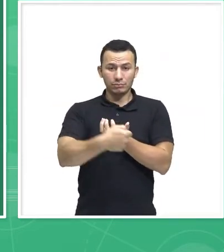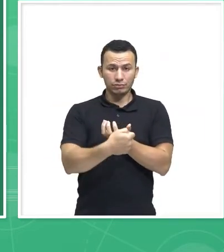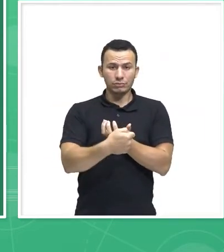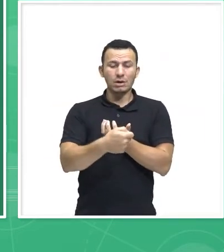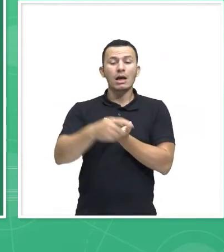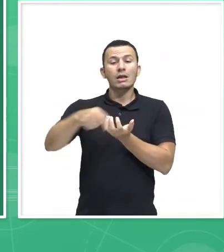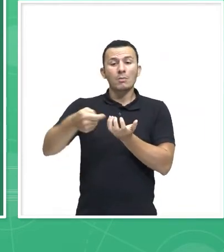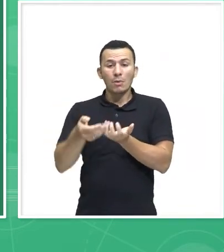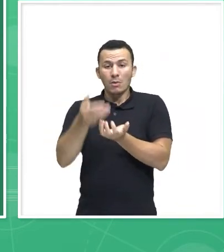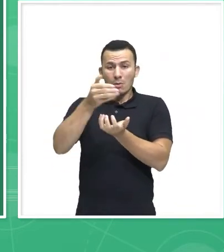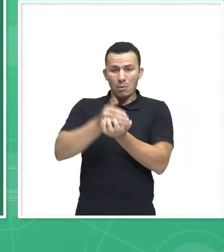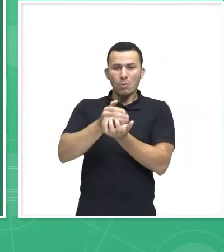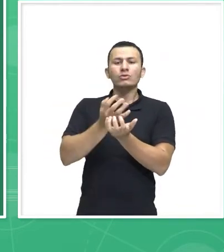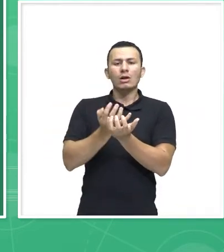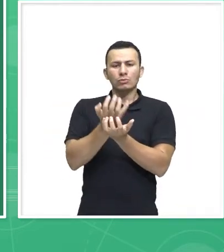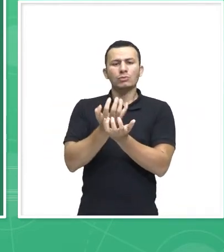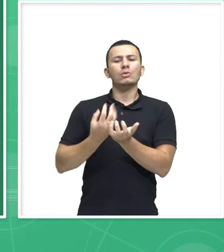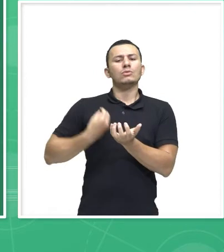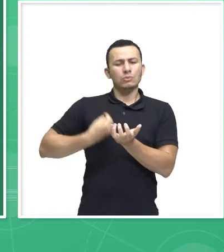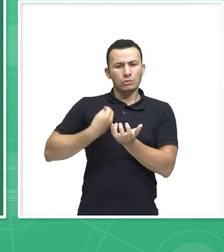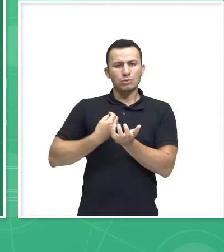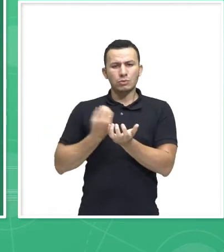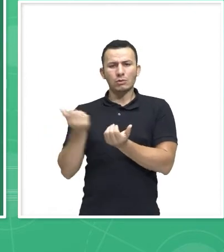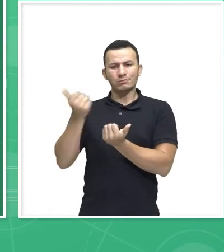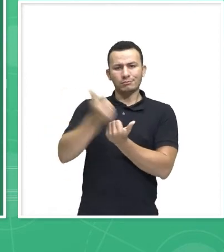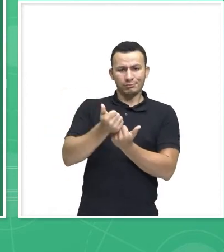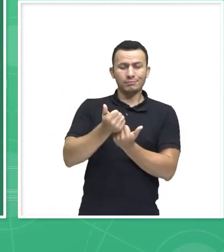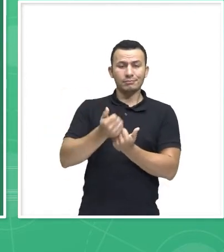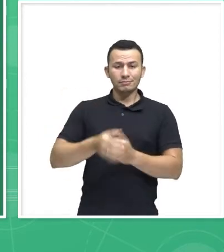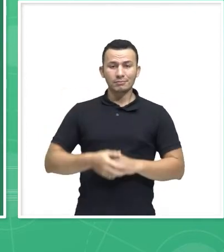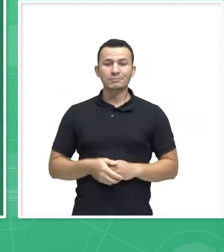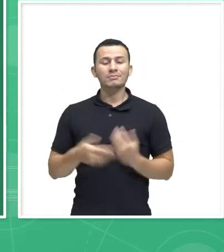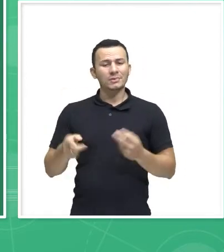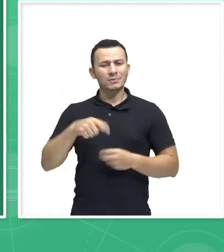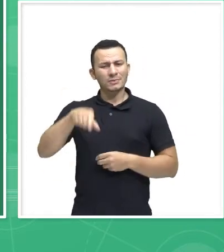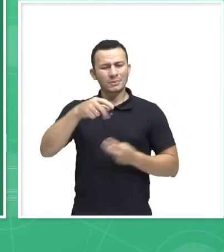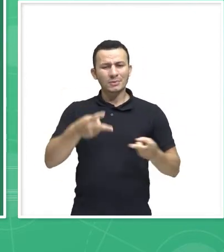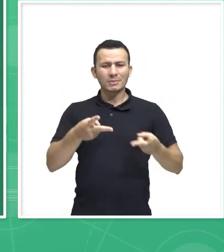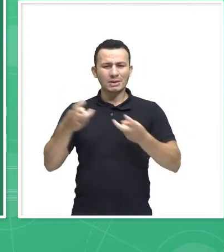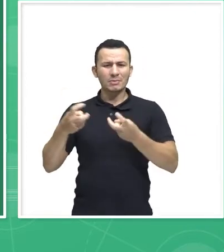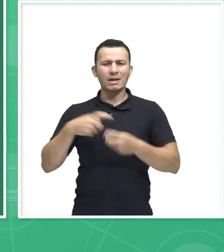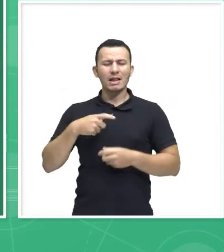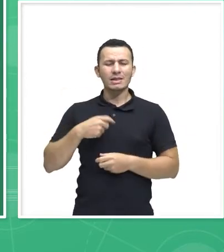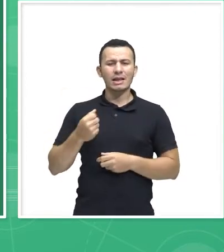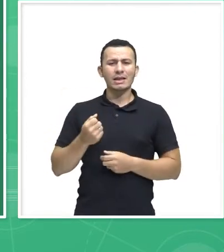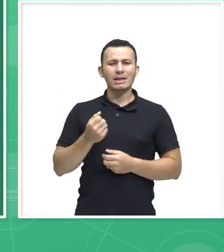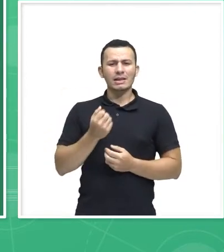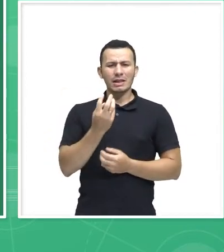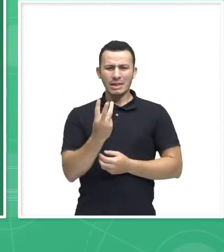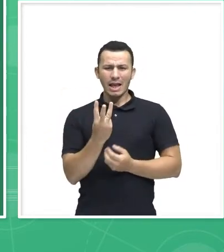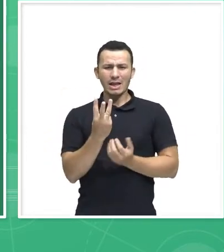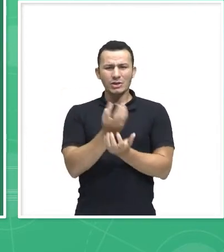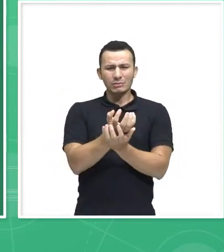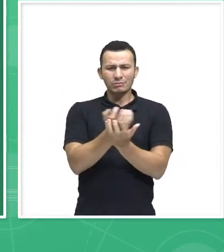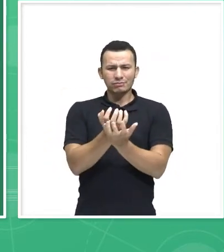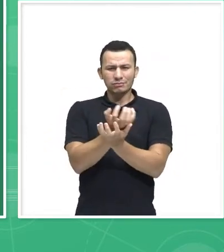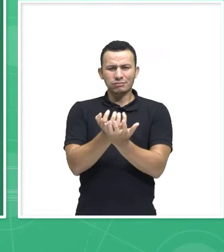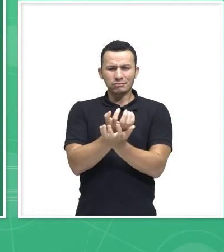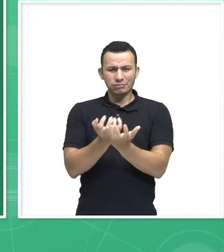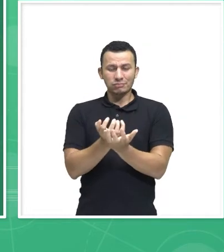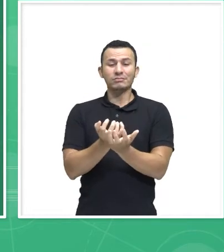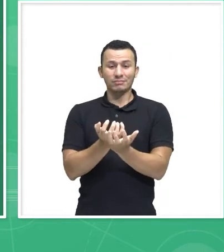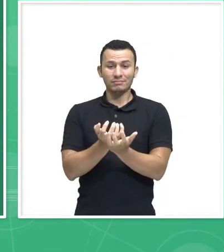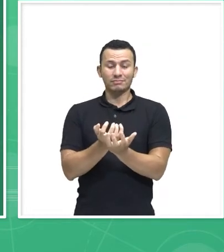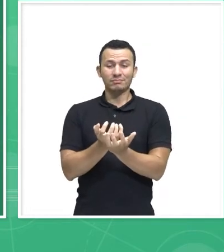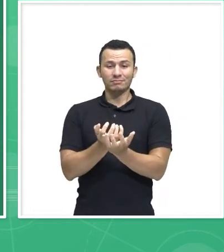dentes aqui na sequência para repor substituir aquele dente que ele perdeu Então você observa aqui ó uma duas três fileiras já de dente para fazer essa